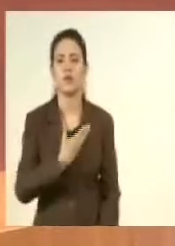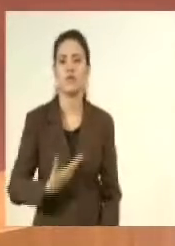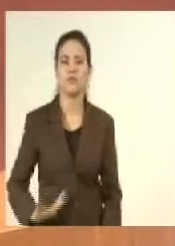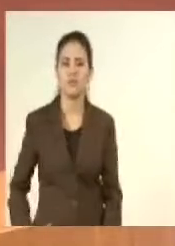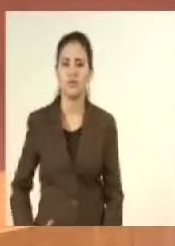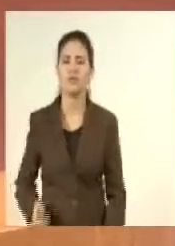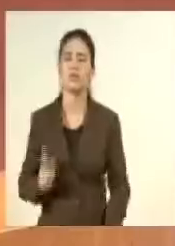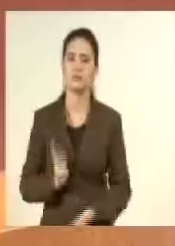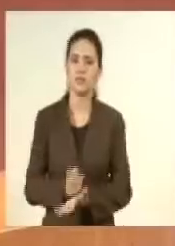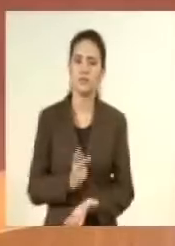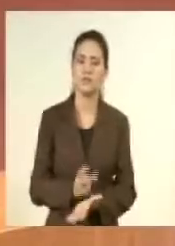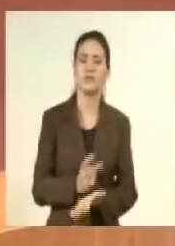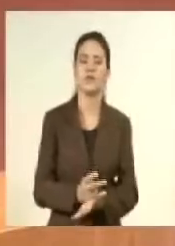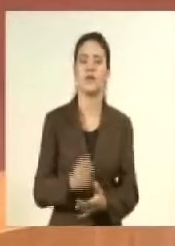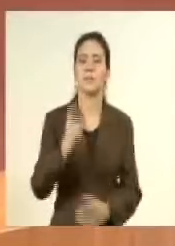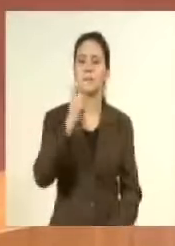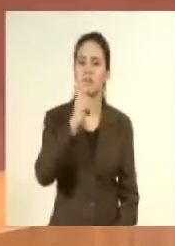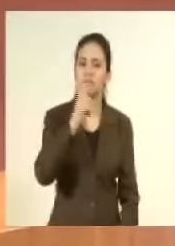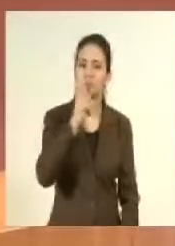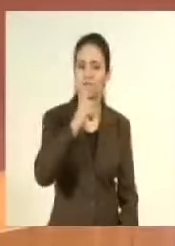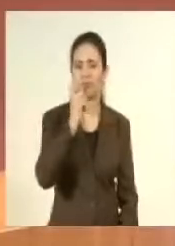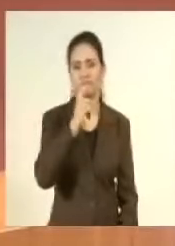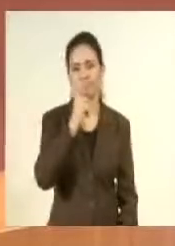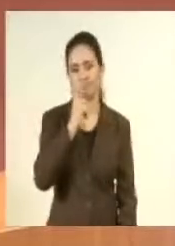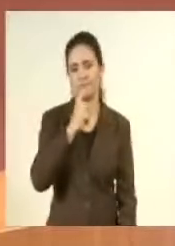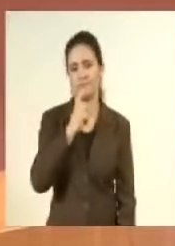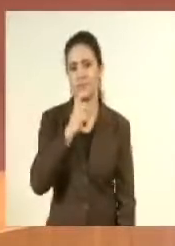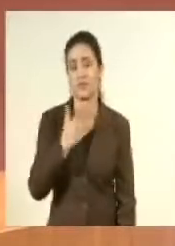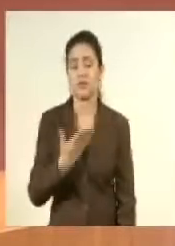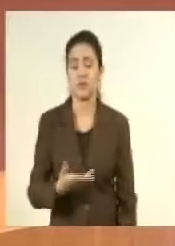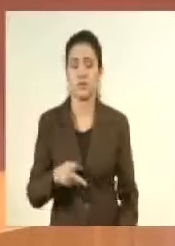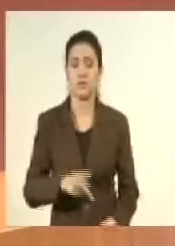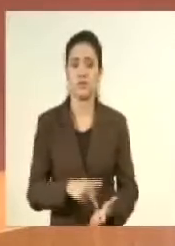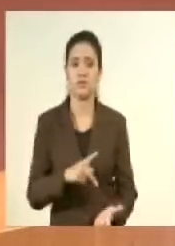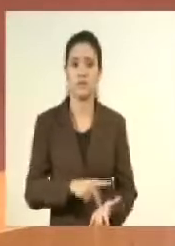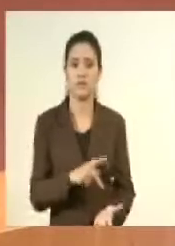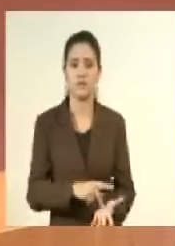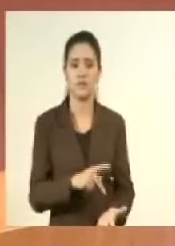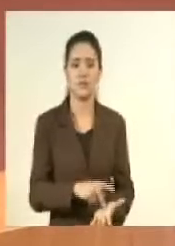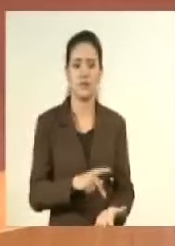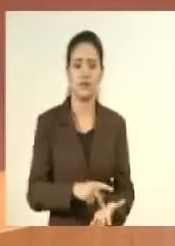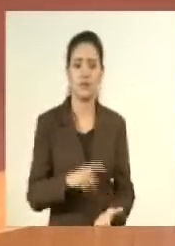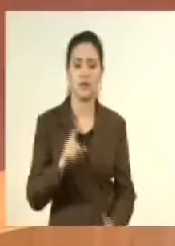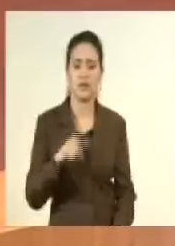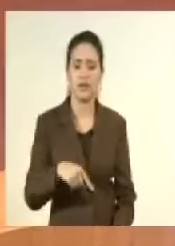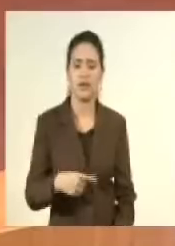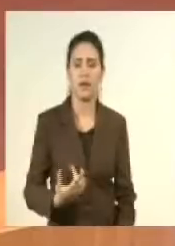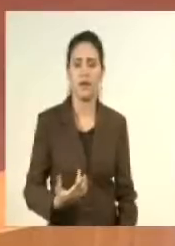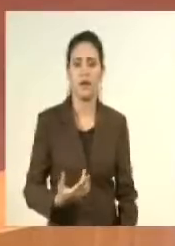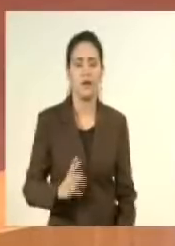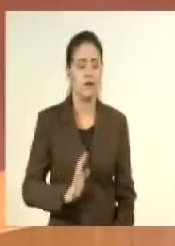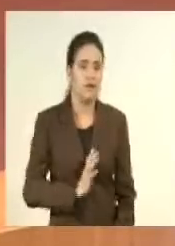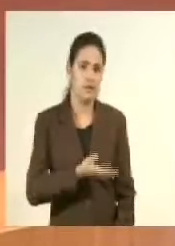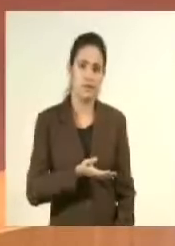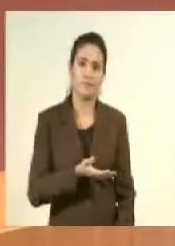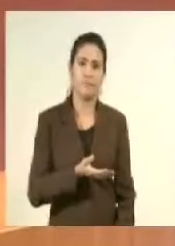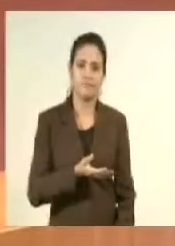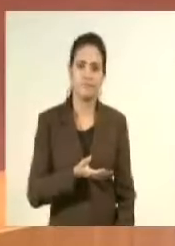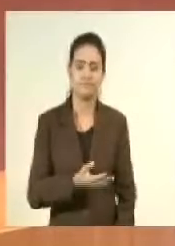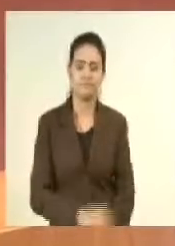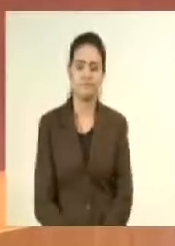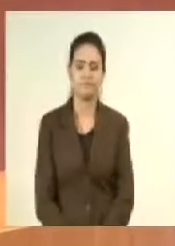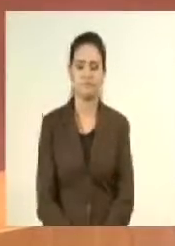tentando encobrir crimes. Isso realmente é um verdadeiro absurdo. Houve